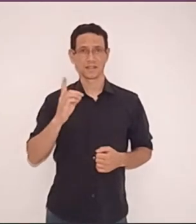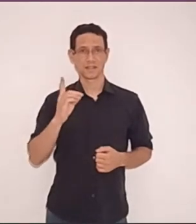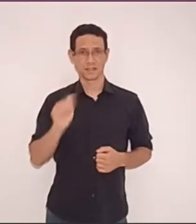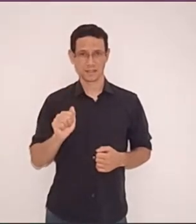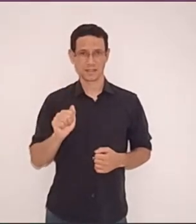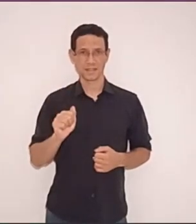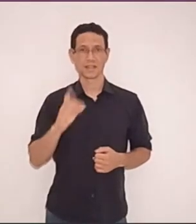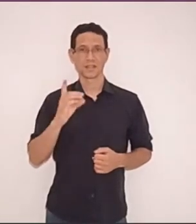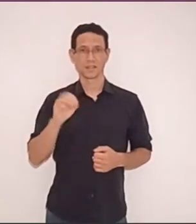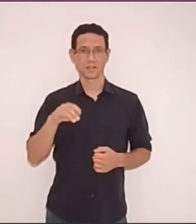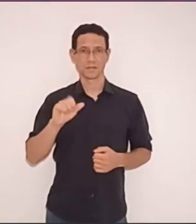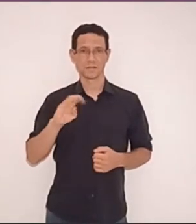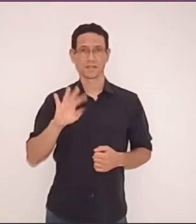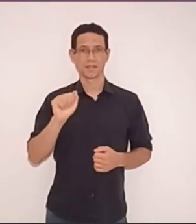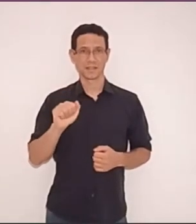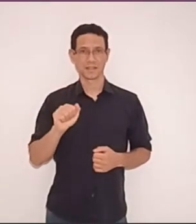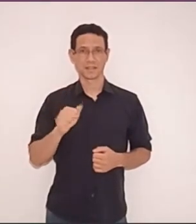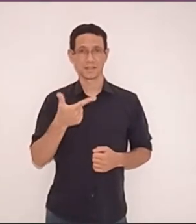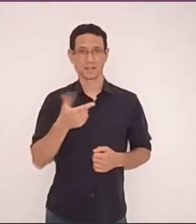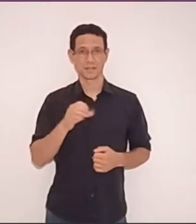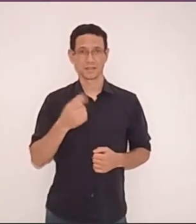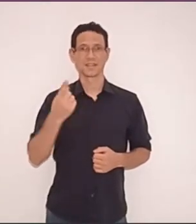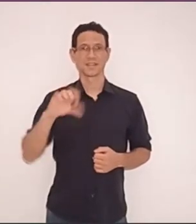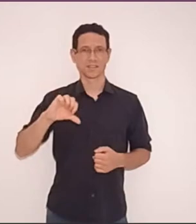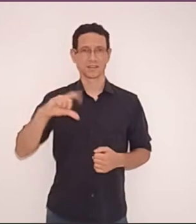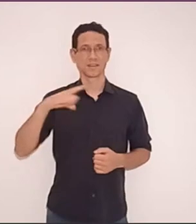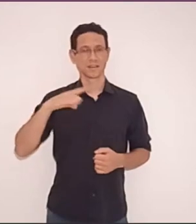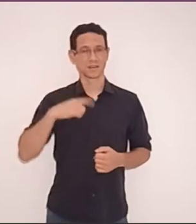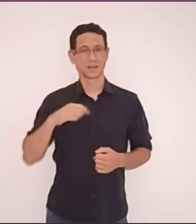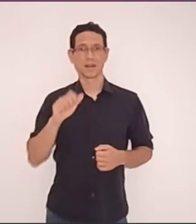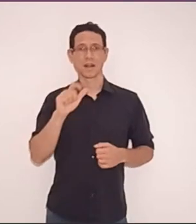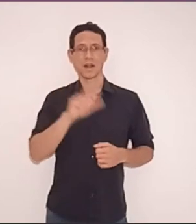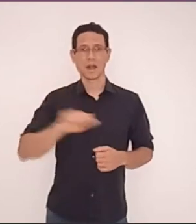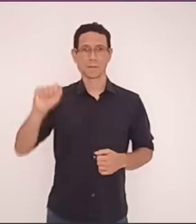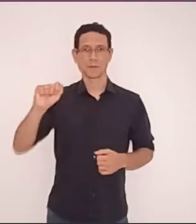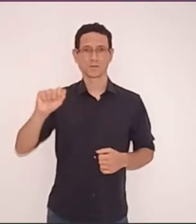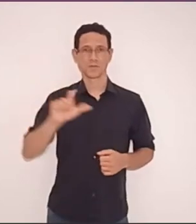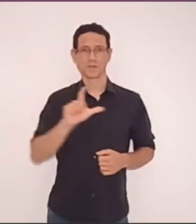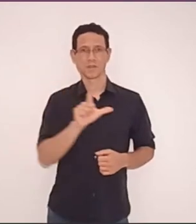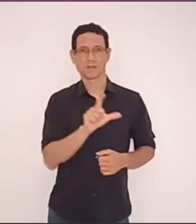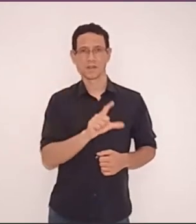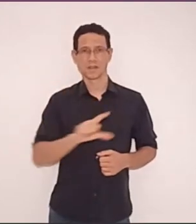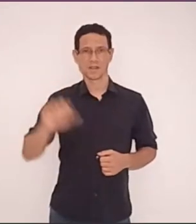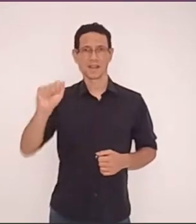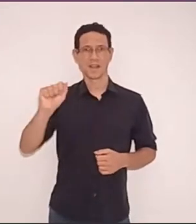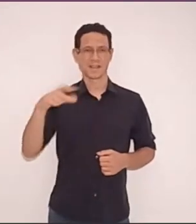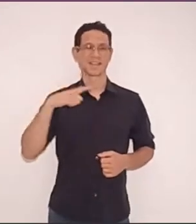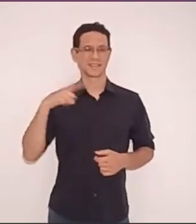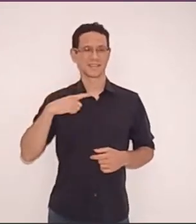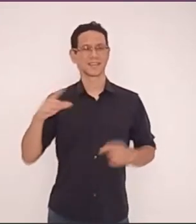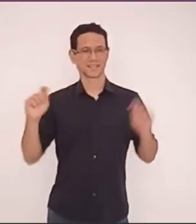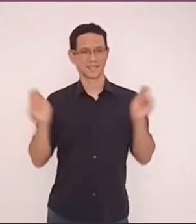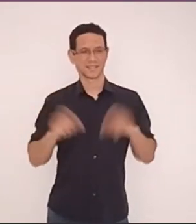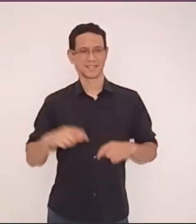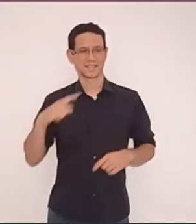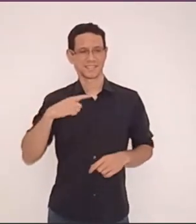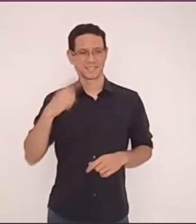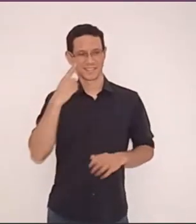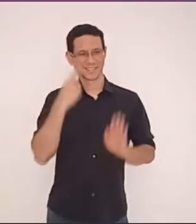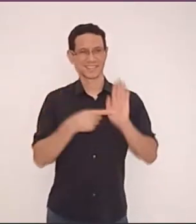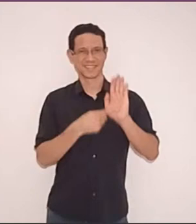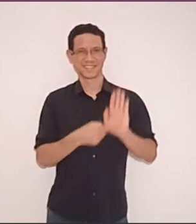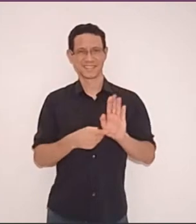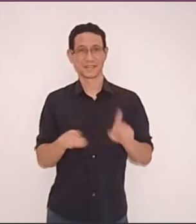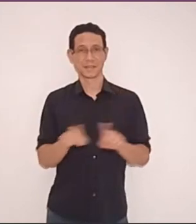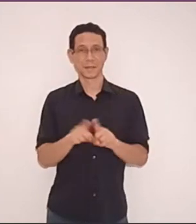e foi publicado em 2019 ele lá na Amazon aqui né dá para seguir também